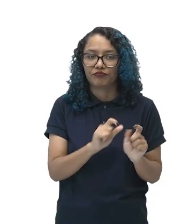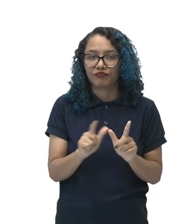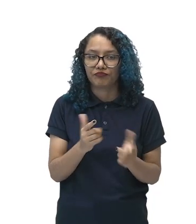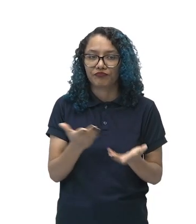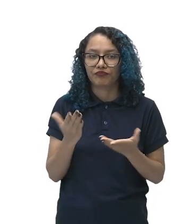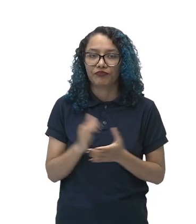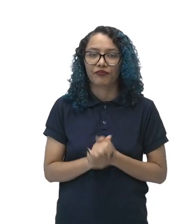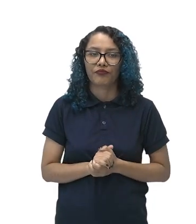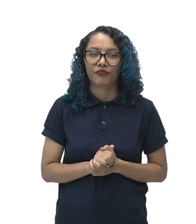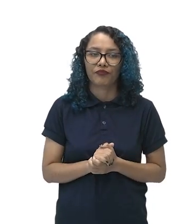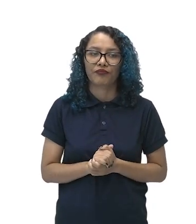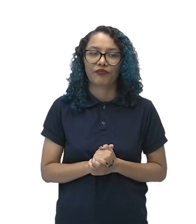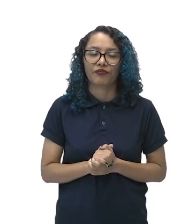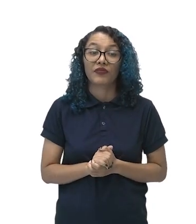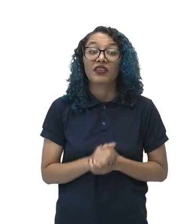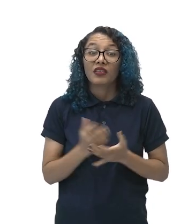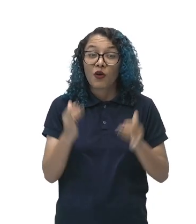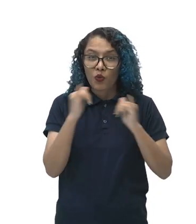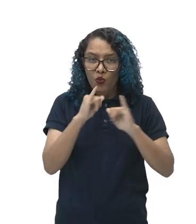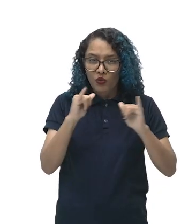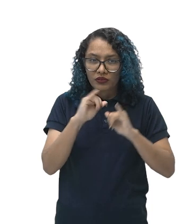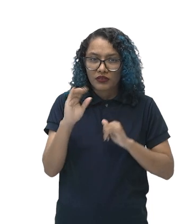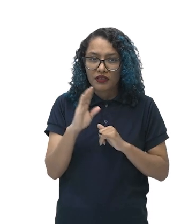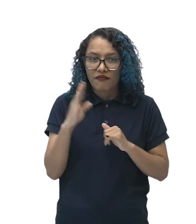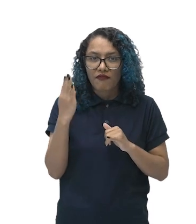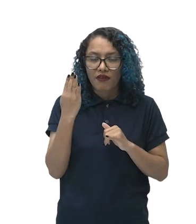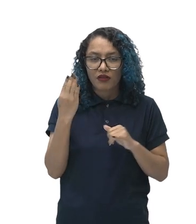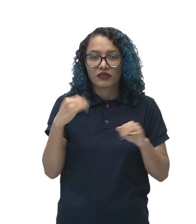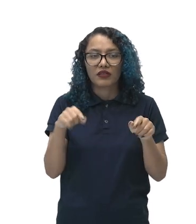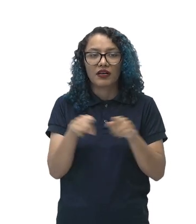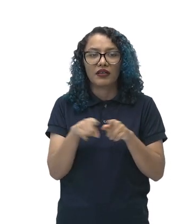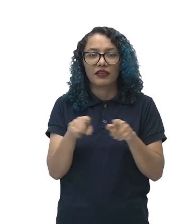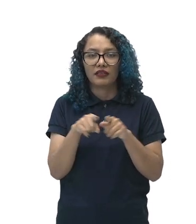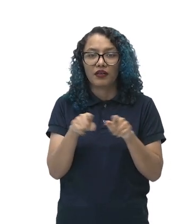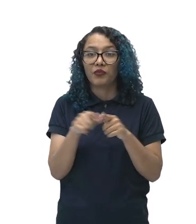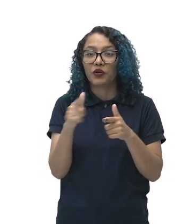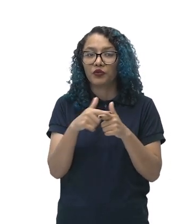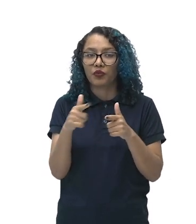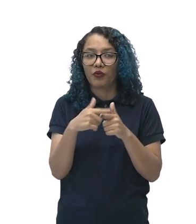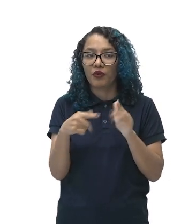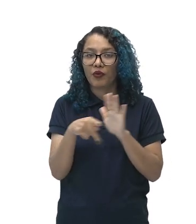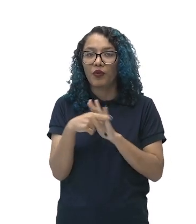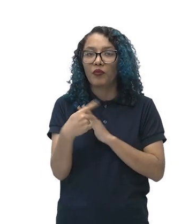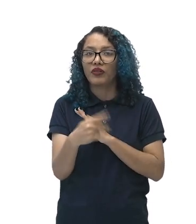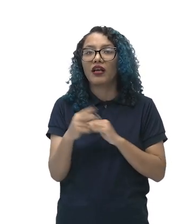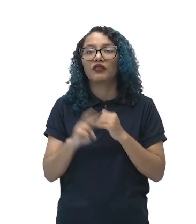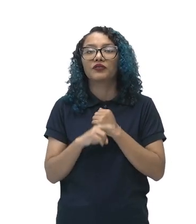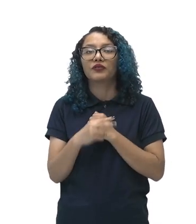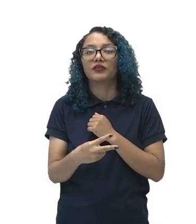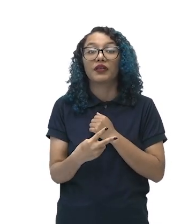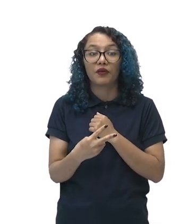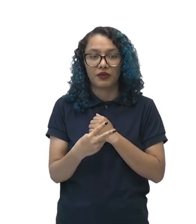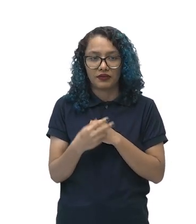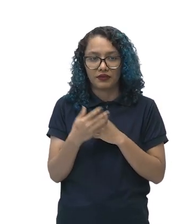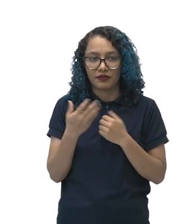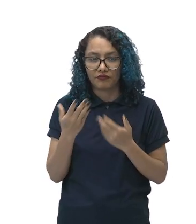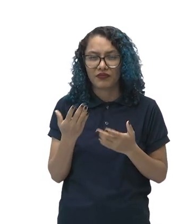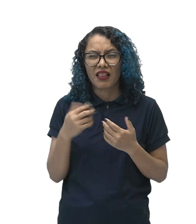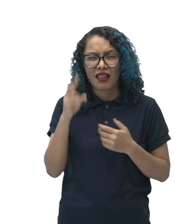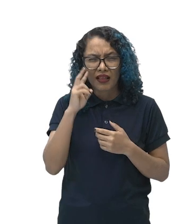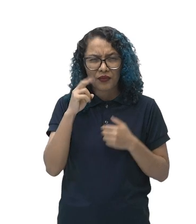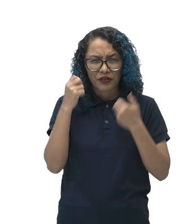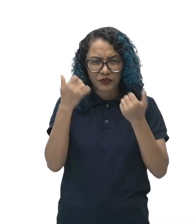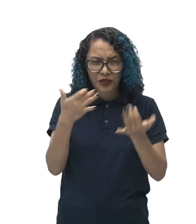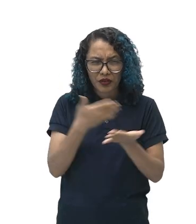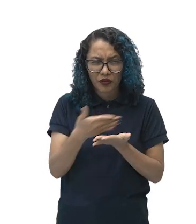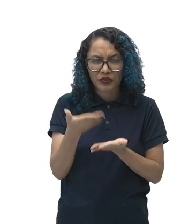vamos lá? Notícias falsas e a problemática que elas ocasionam, né? Lembram que eu comentei no início da